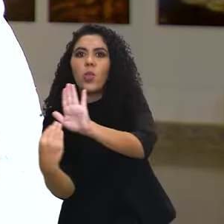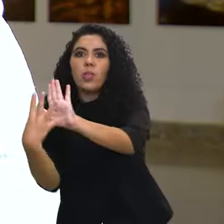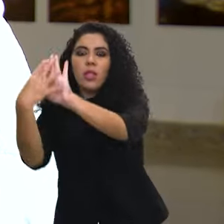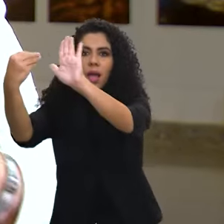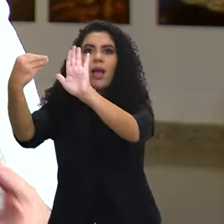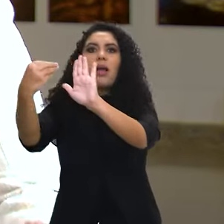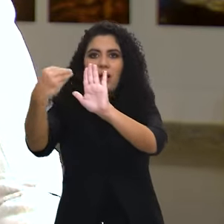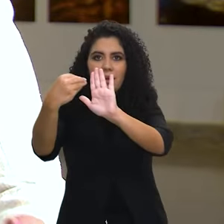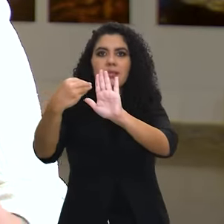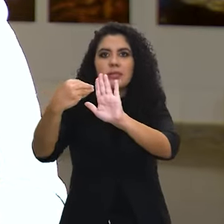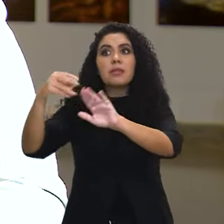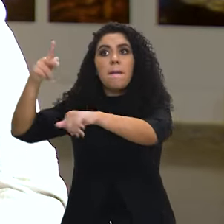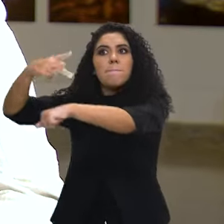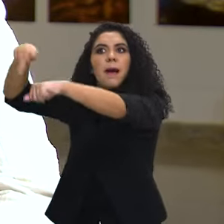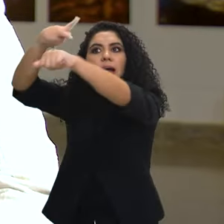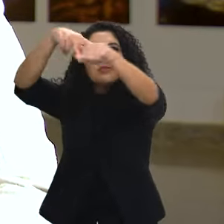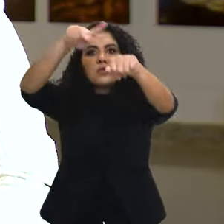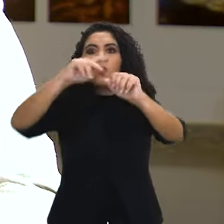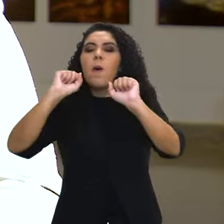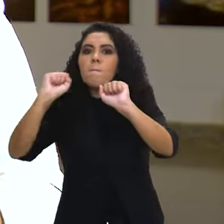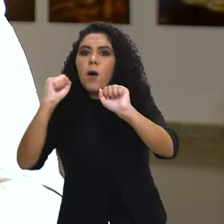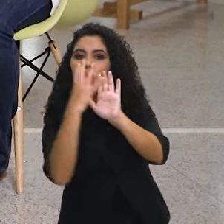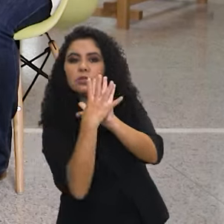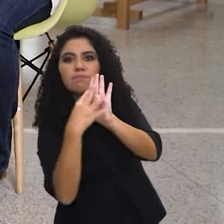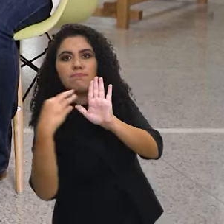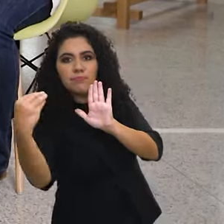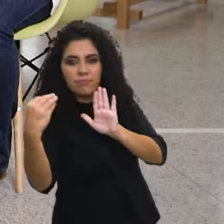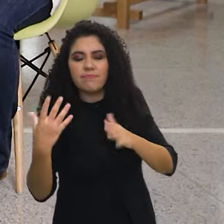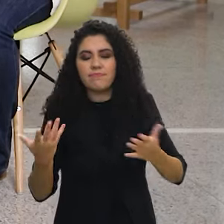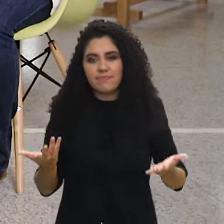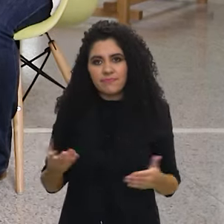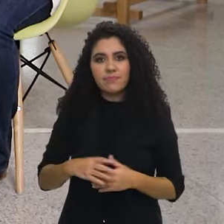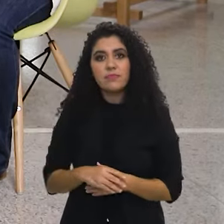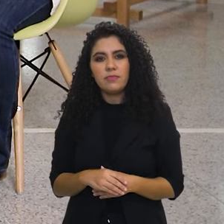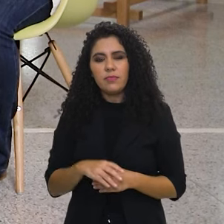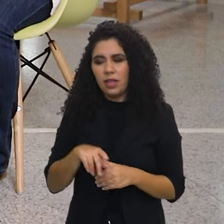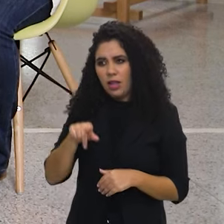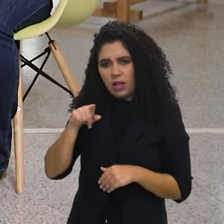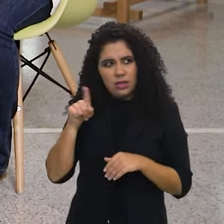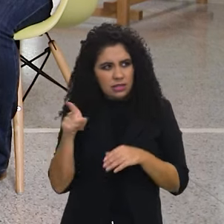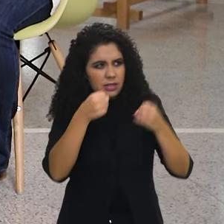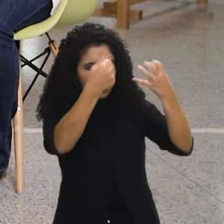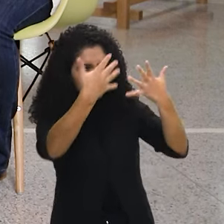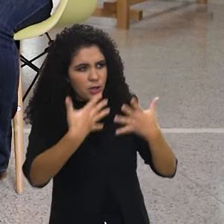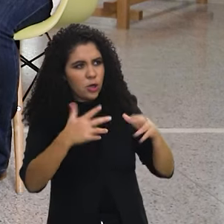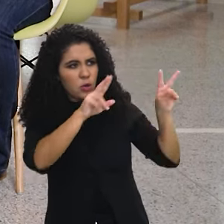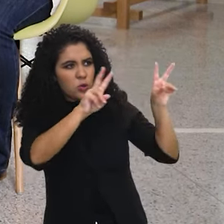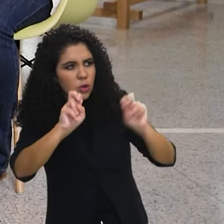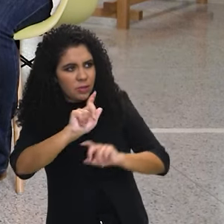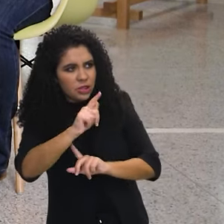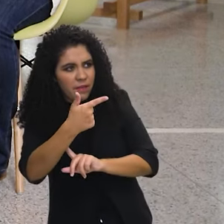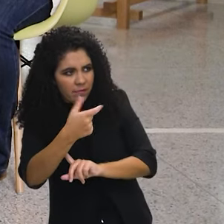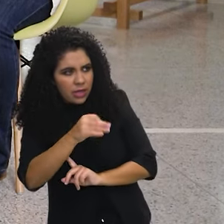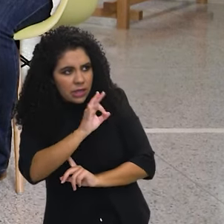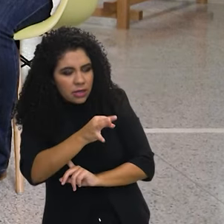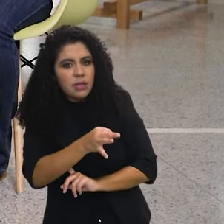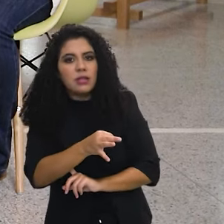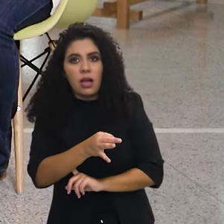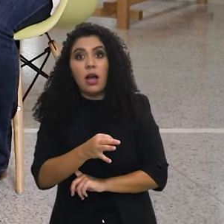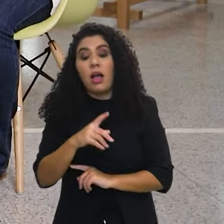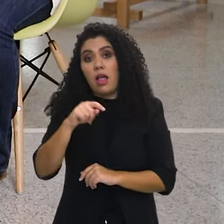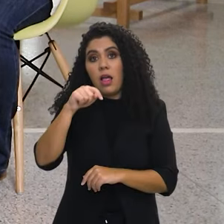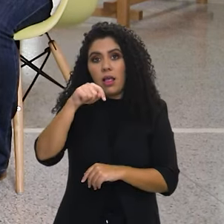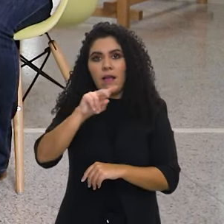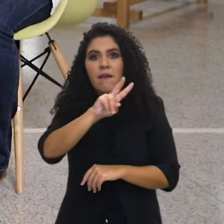países tratado pelos outros países como modelo e a senhora falou G20 né esse ano é especialíssimo pra gente seri